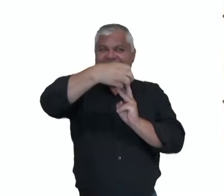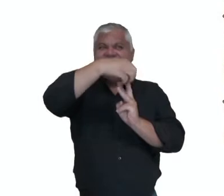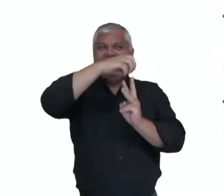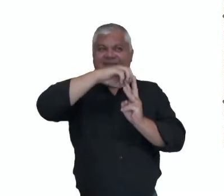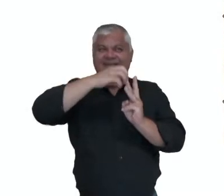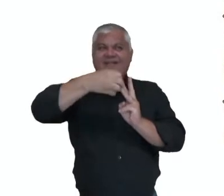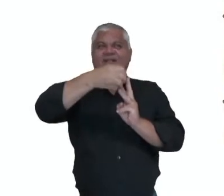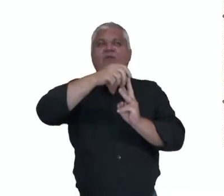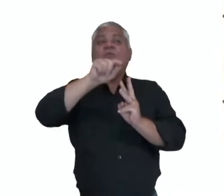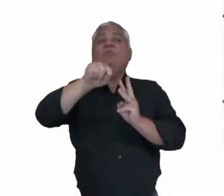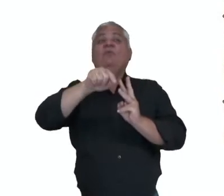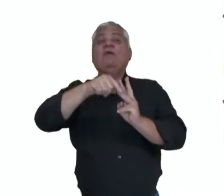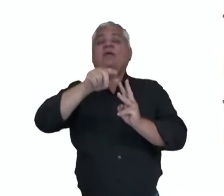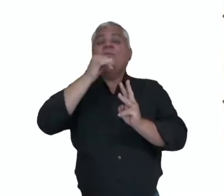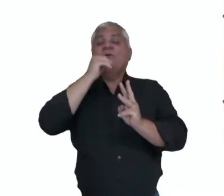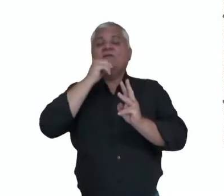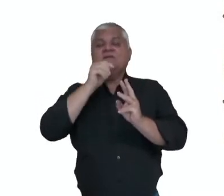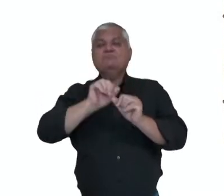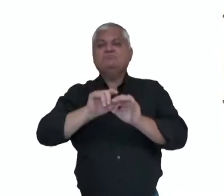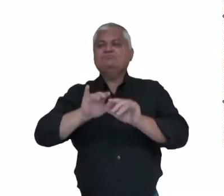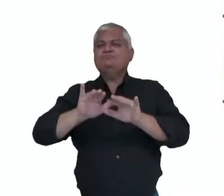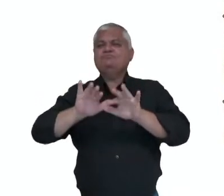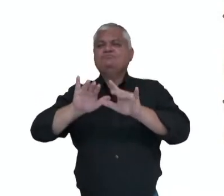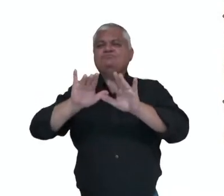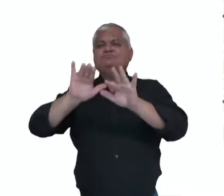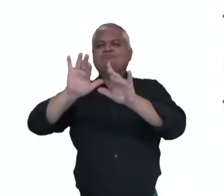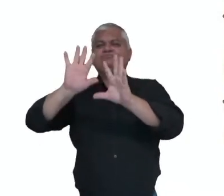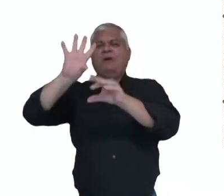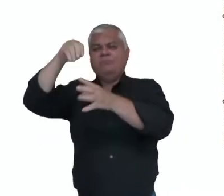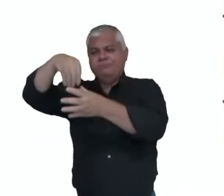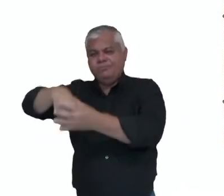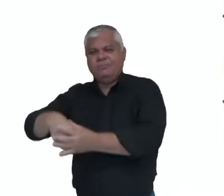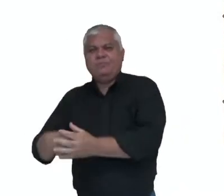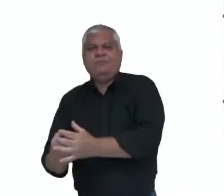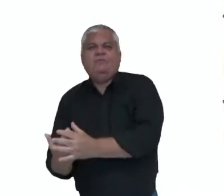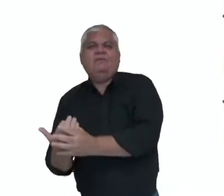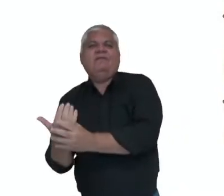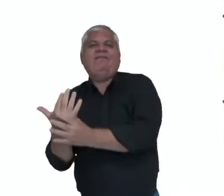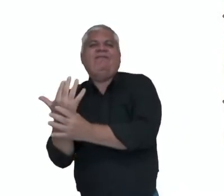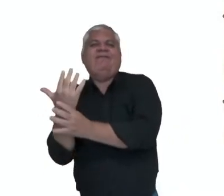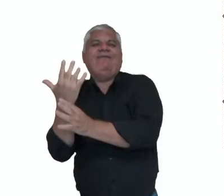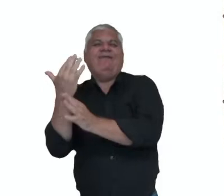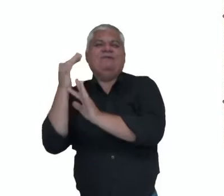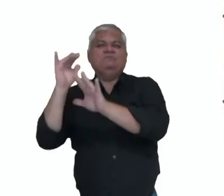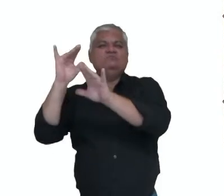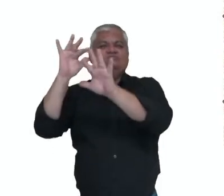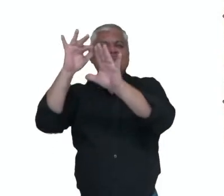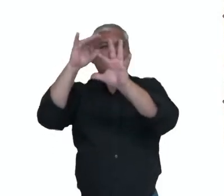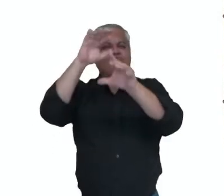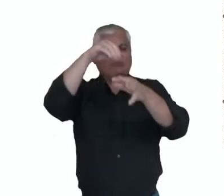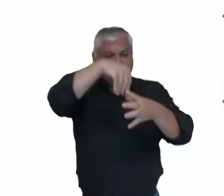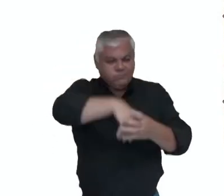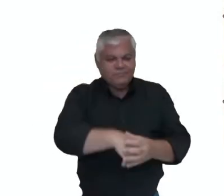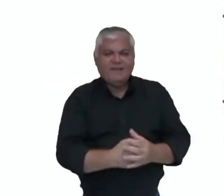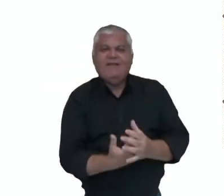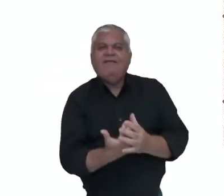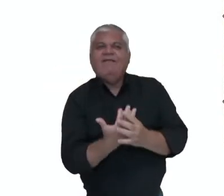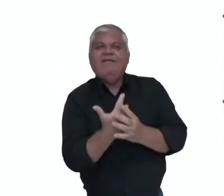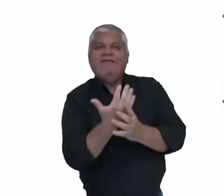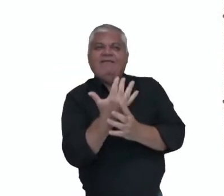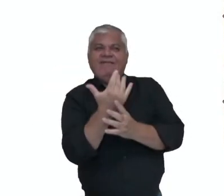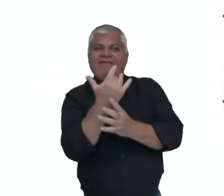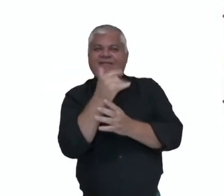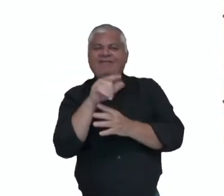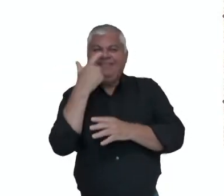que vai liberar esses esporos no ar para fazer a reprodução. Exemplos: cogumelo, orelha de pau, ferrugem e os carvões. Ferrugem são